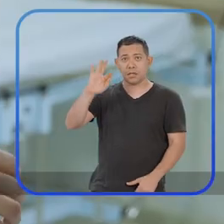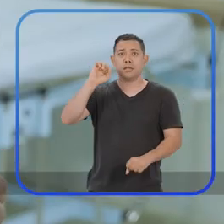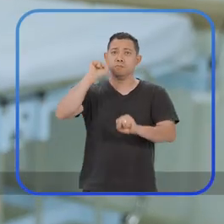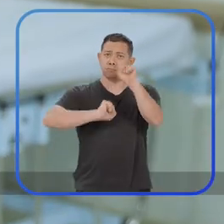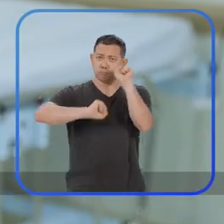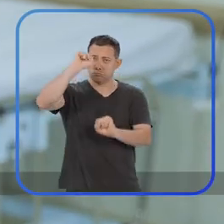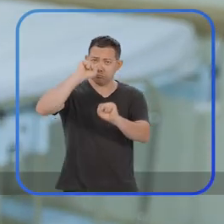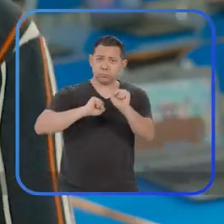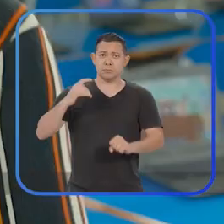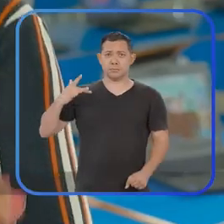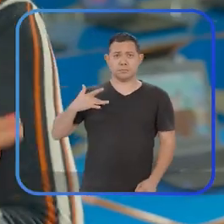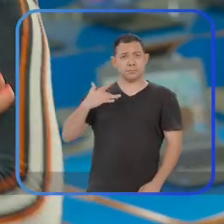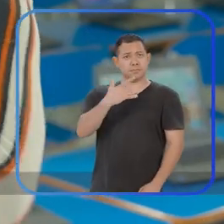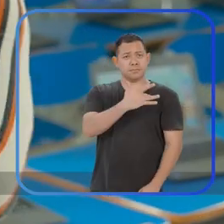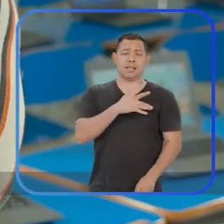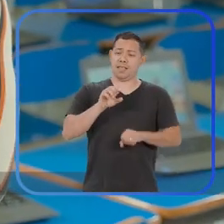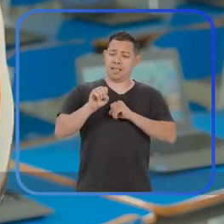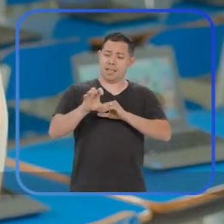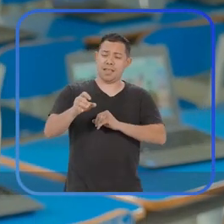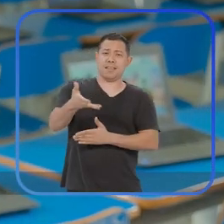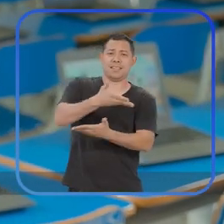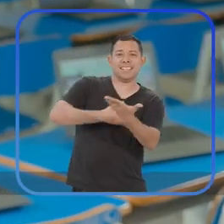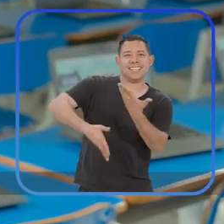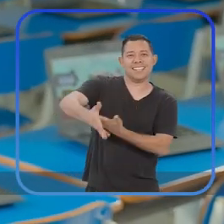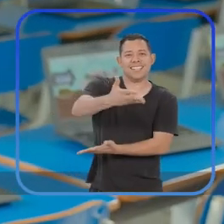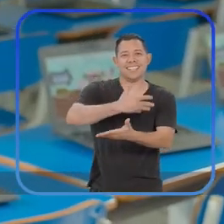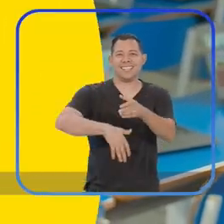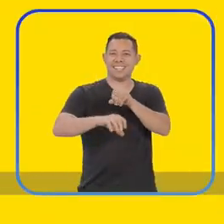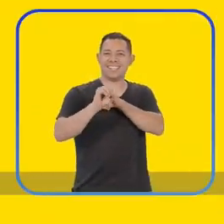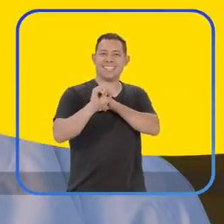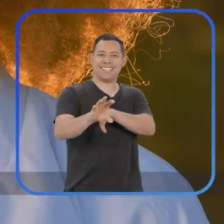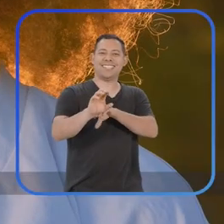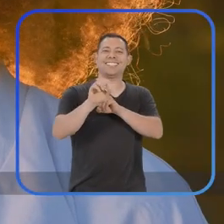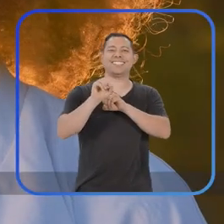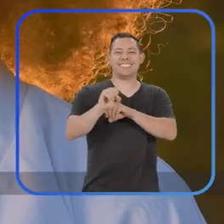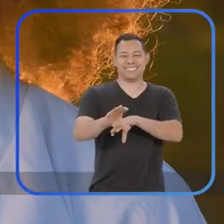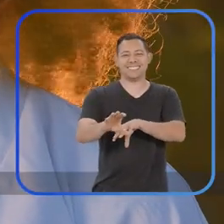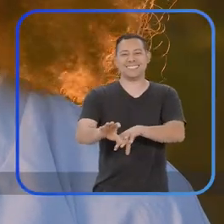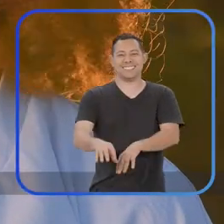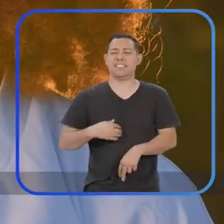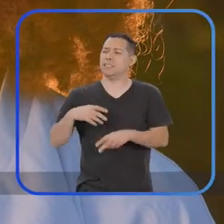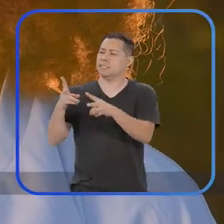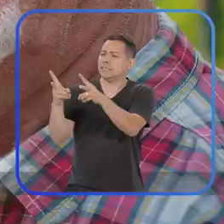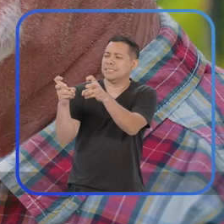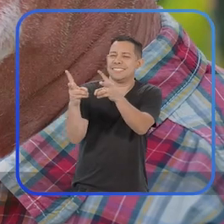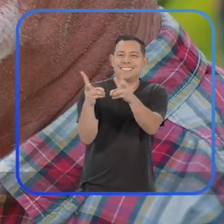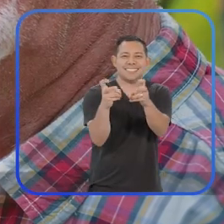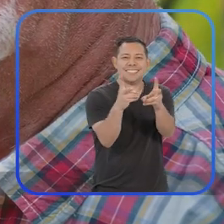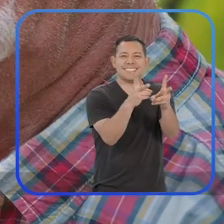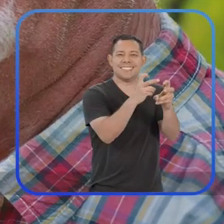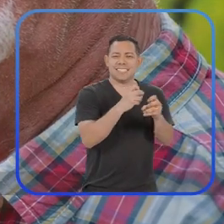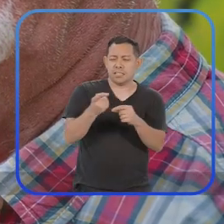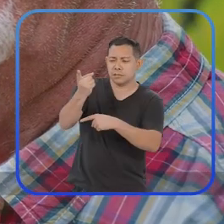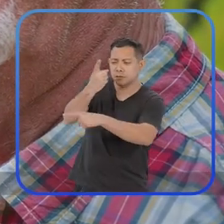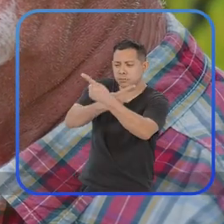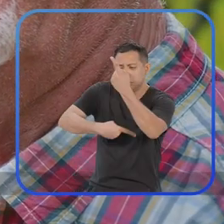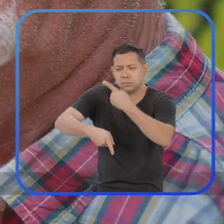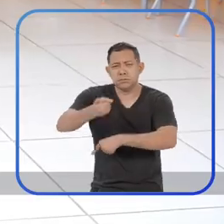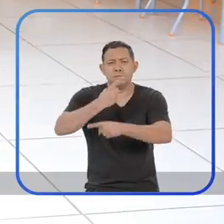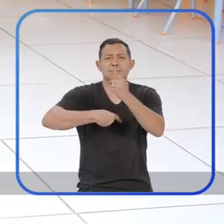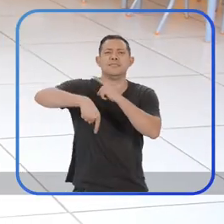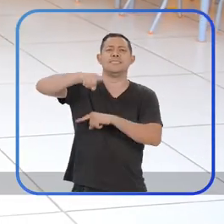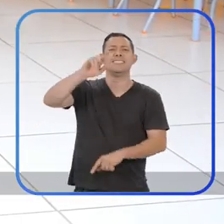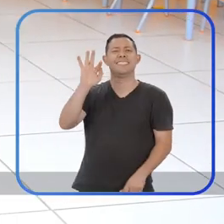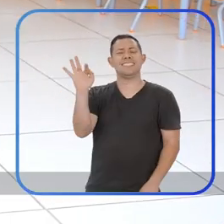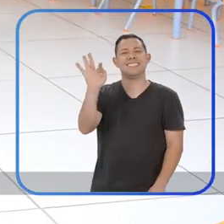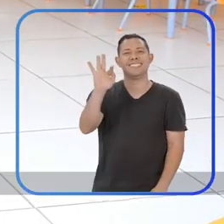indústria, saúde e educação. Olhou pro lado, viu como evoluiu.